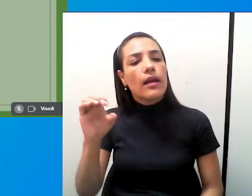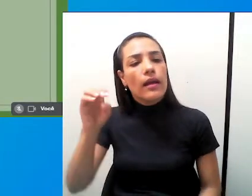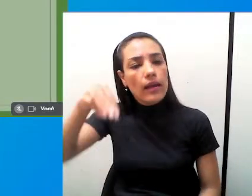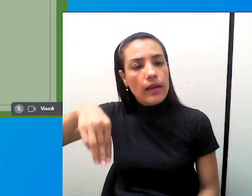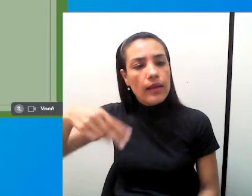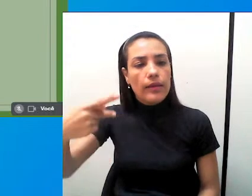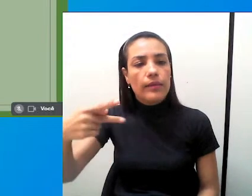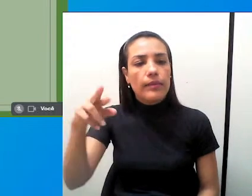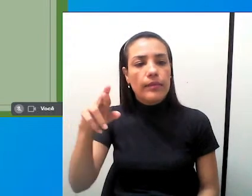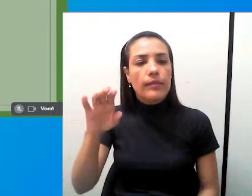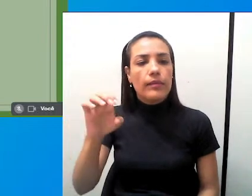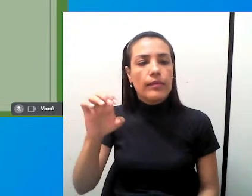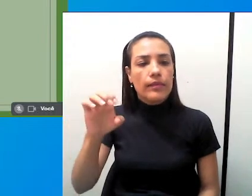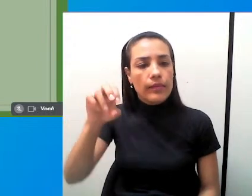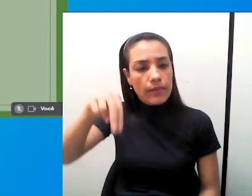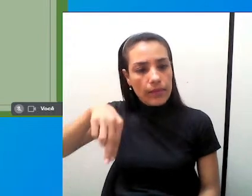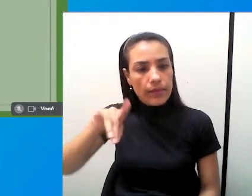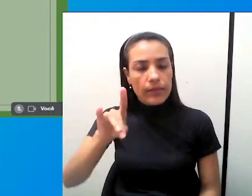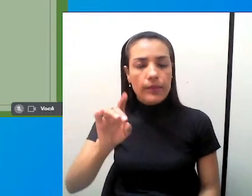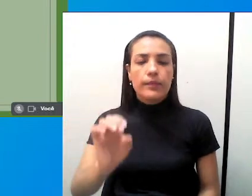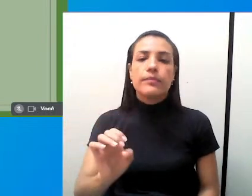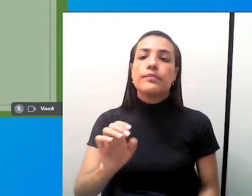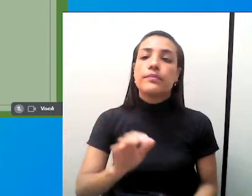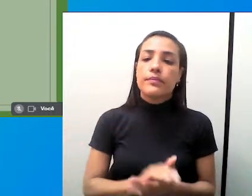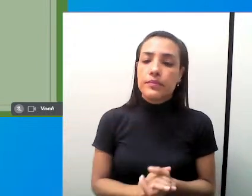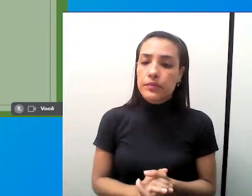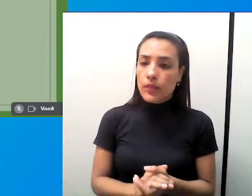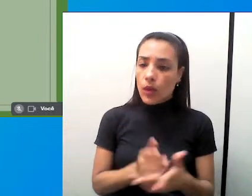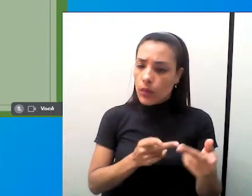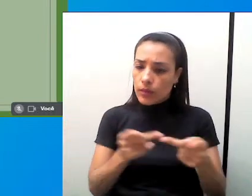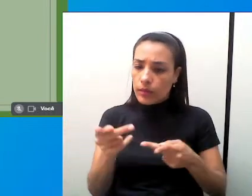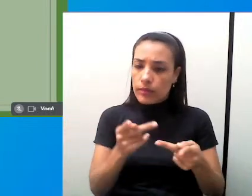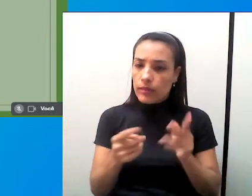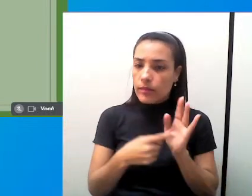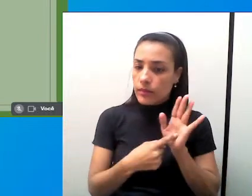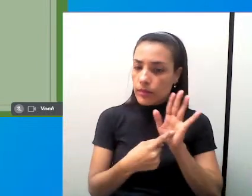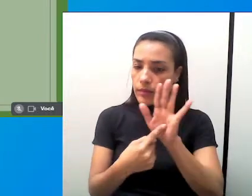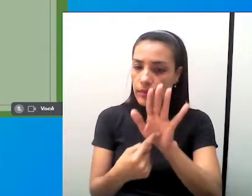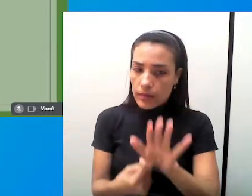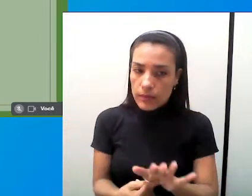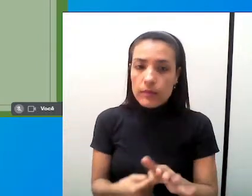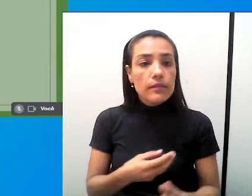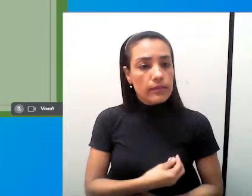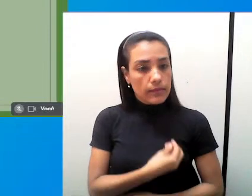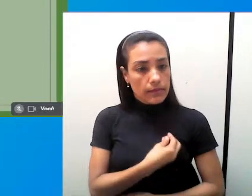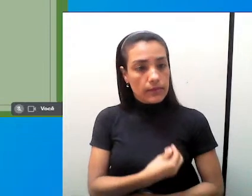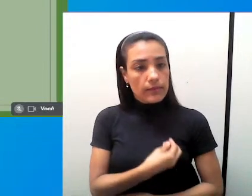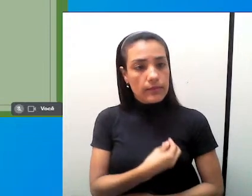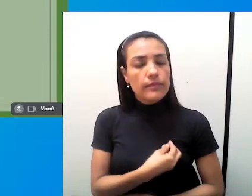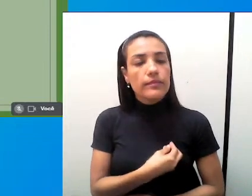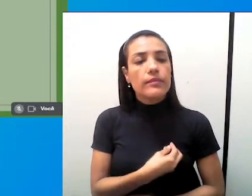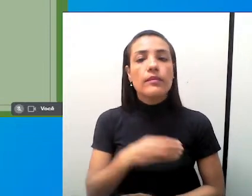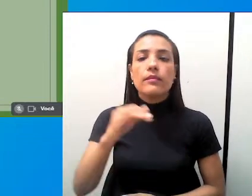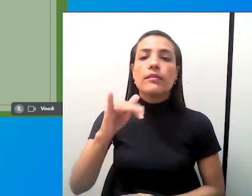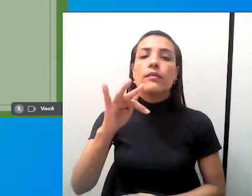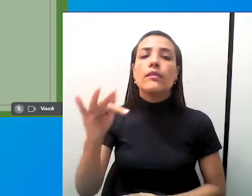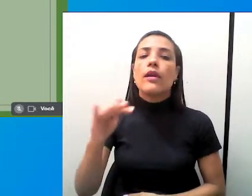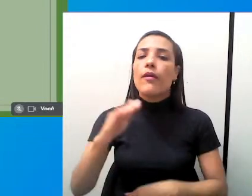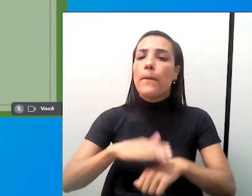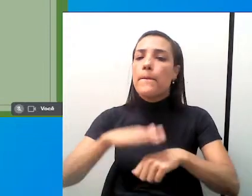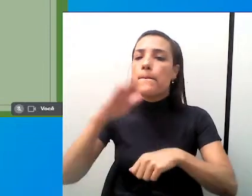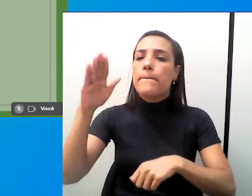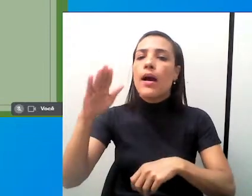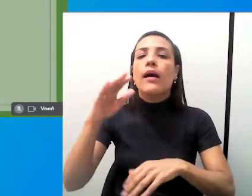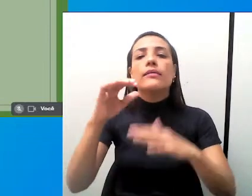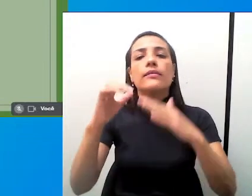como exemplo aqui para vocês, né, ele é um projeto que fez parte do programa IF Mais Empreendedor, né,